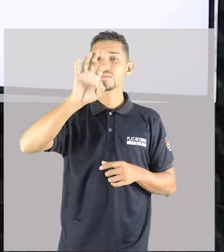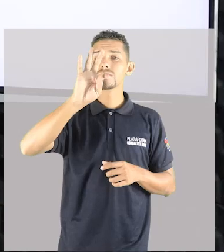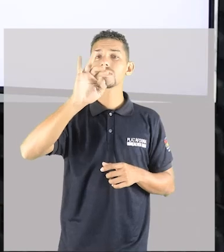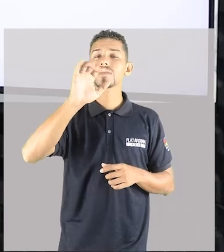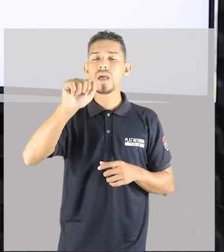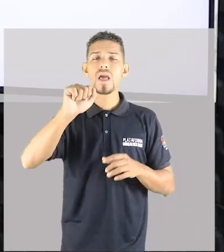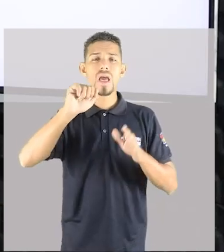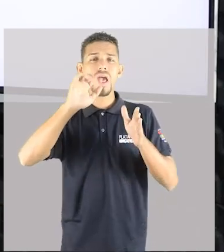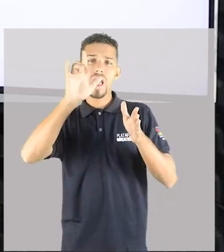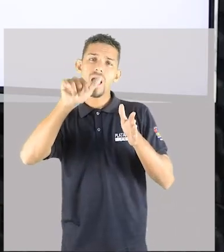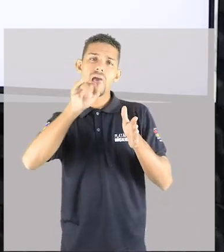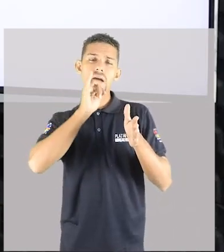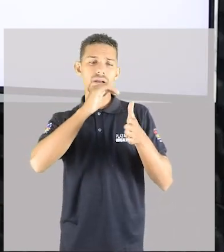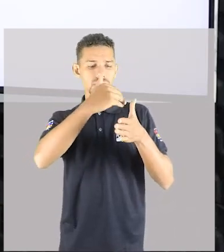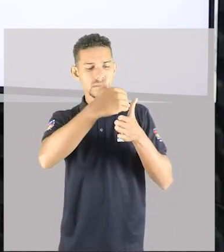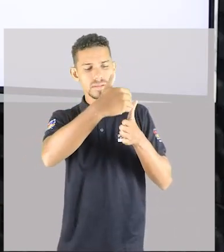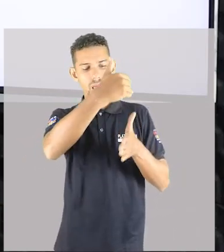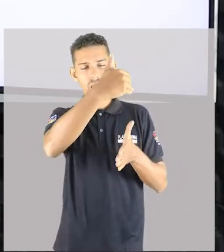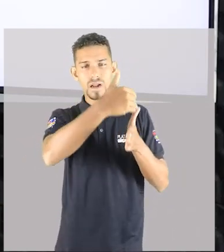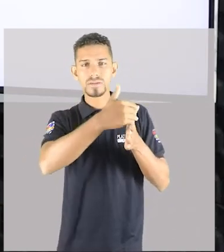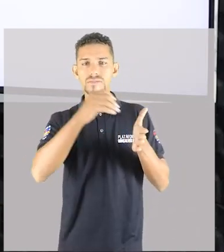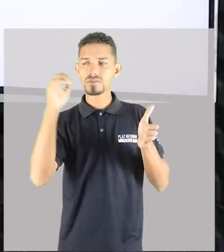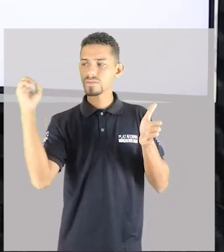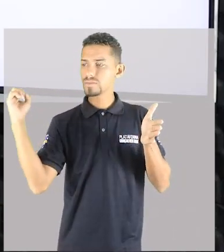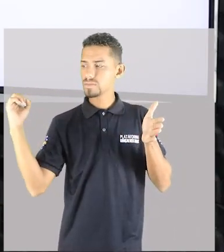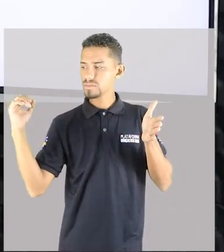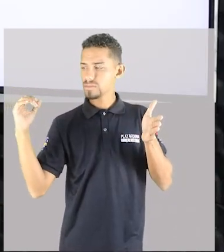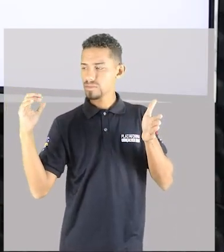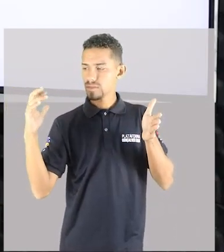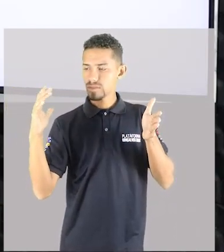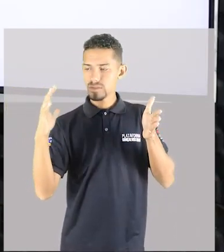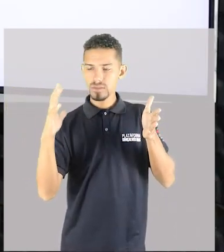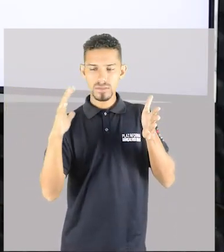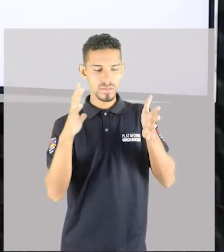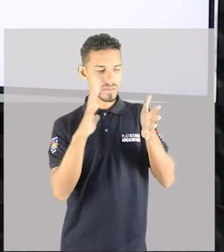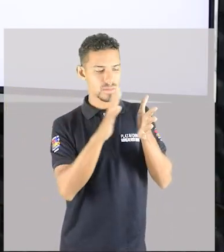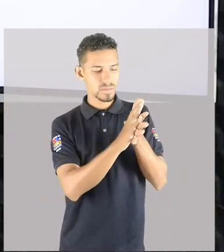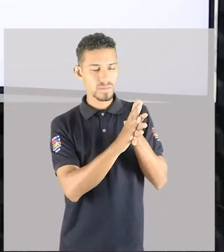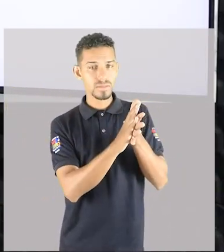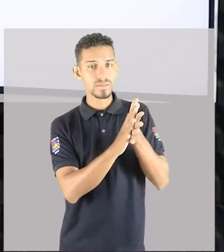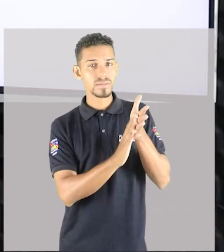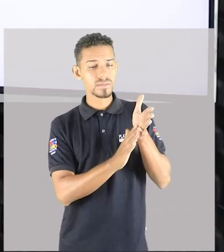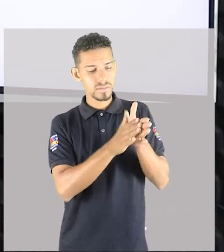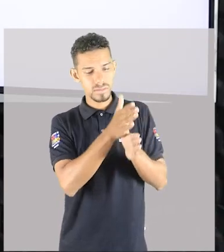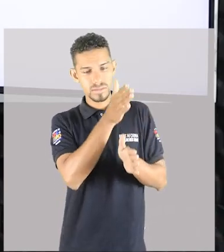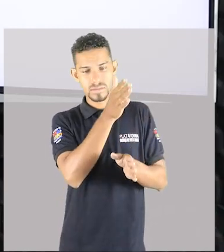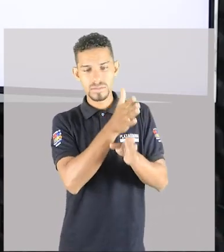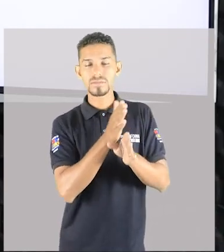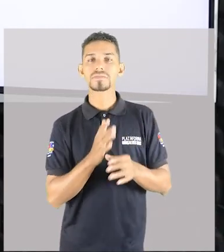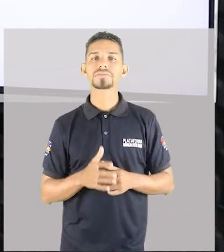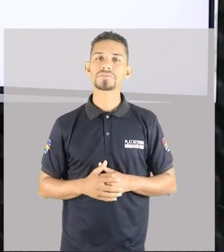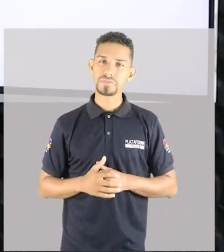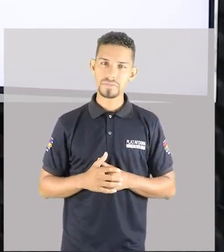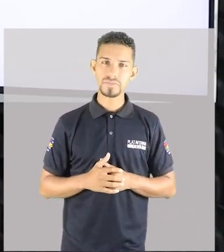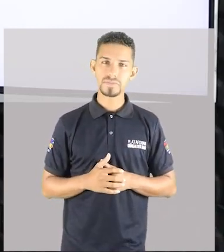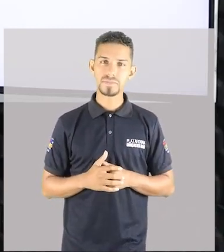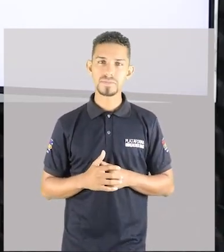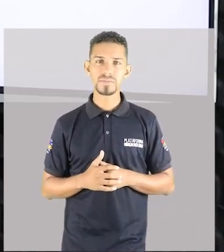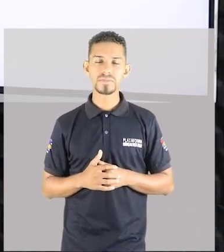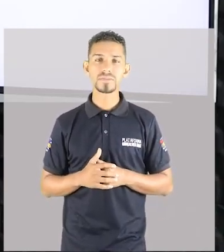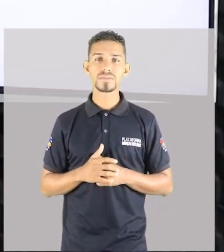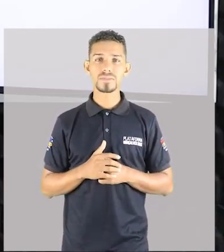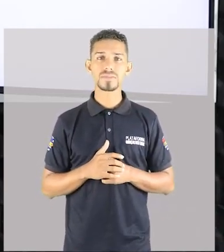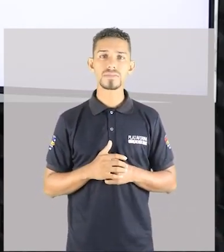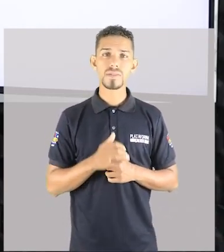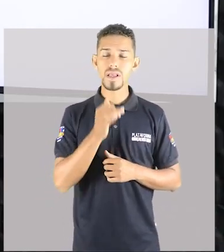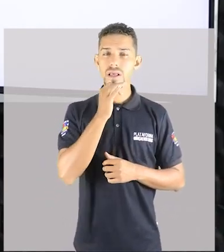de projeção. O cristalino é a lente que projeta e a retina é a tela de projeção. Lá